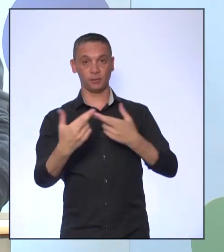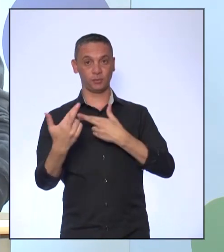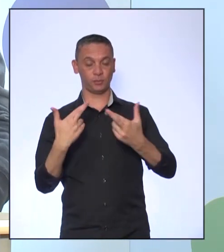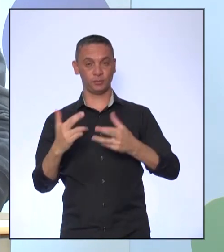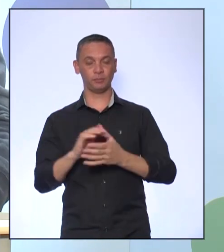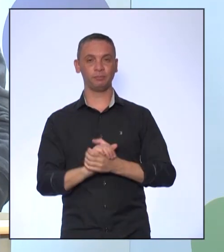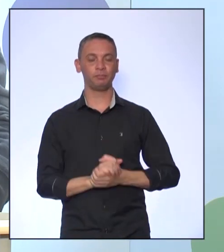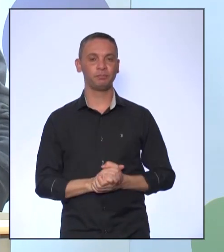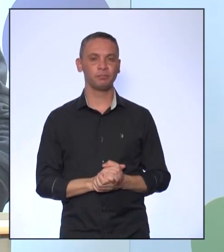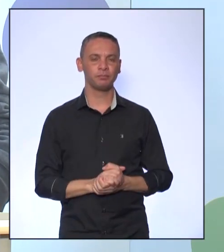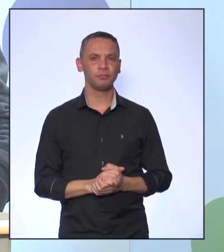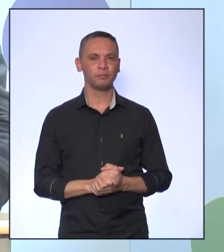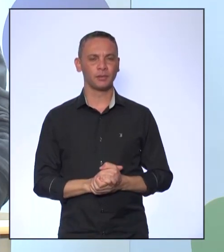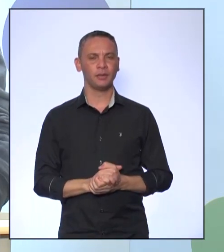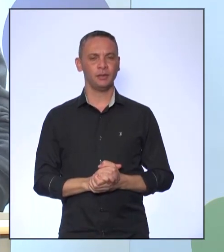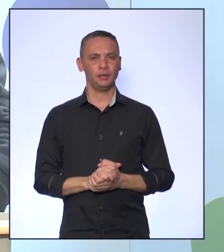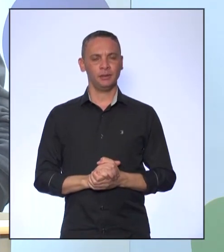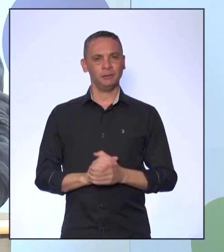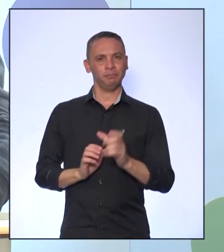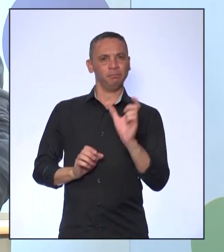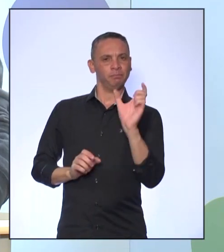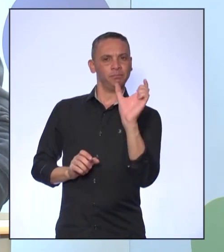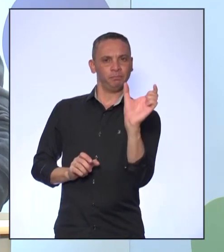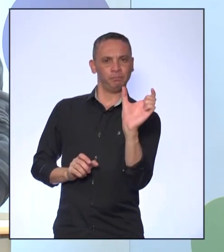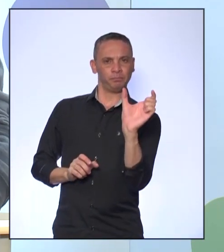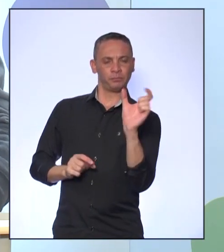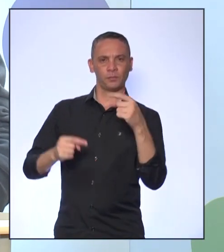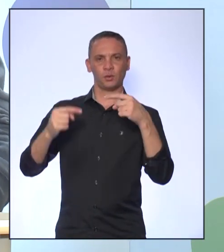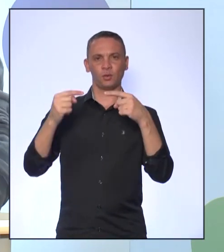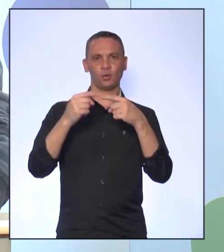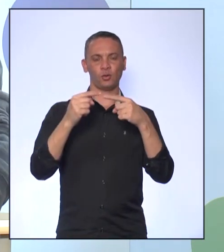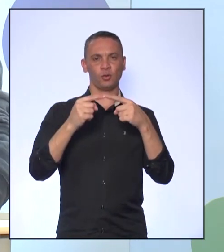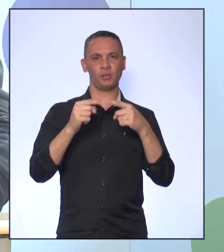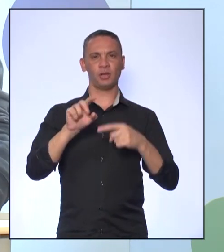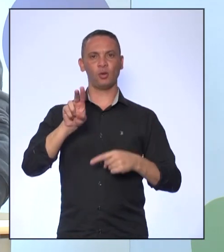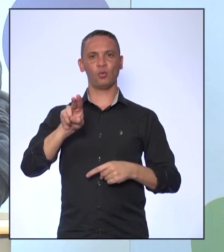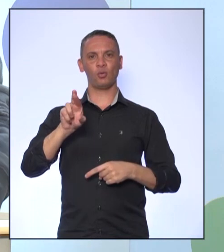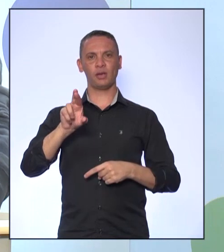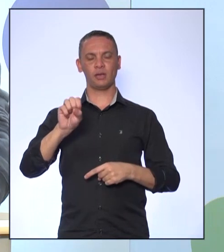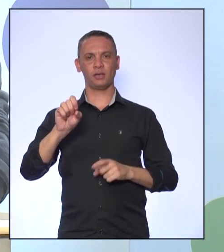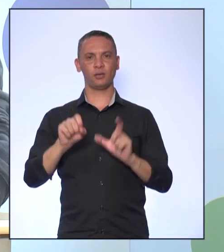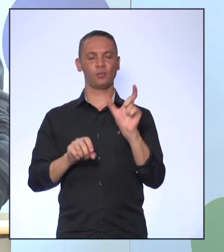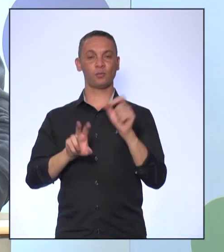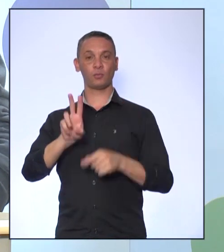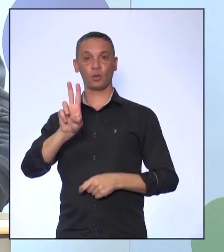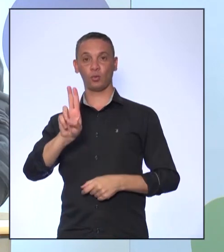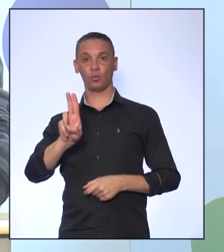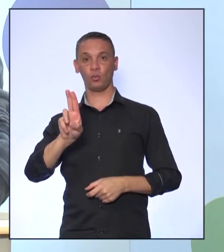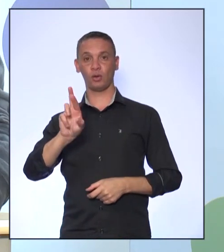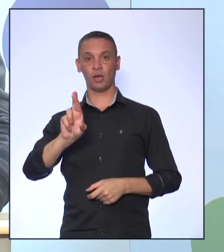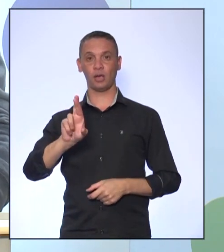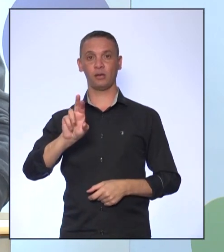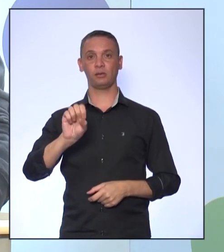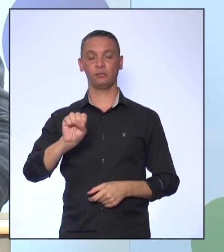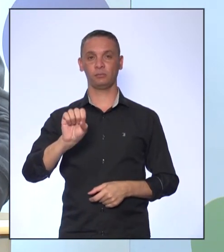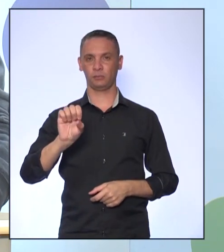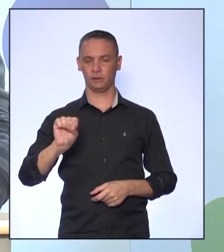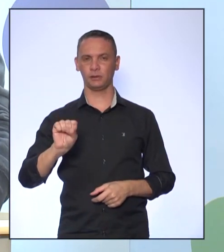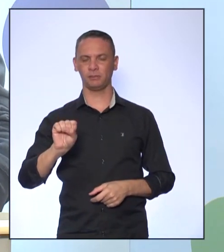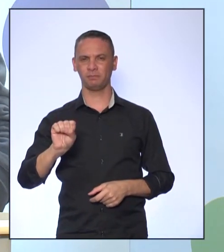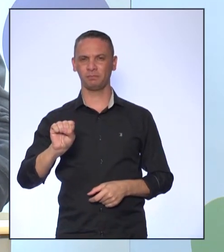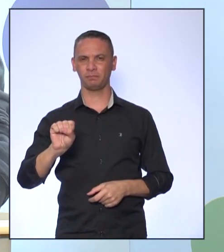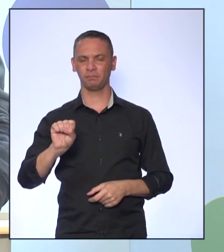fazer. Existe uma sigla que define a questão da União Soviética, que é a URSS. Eu gostaria que